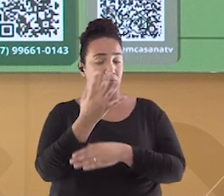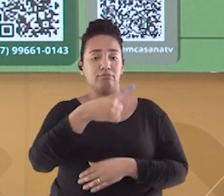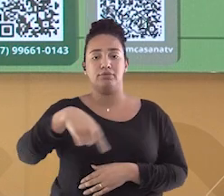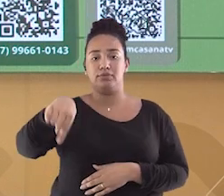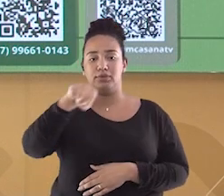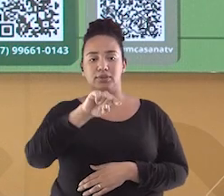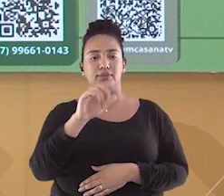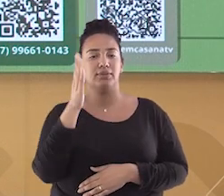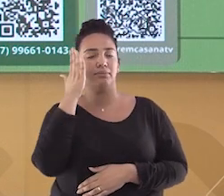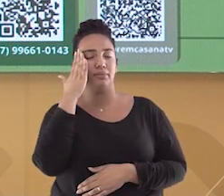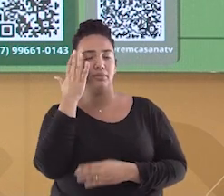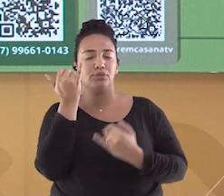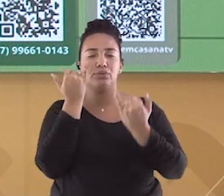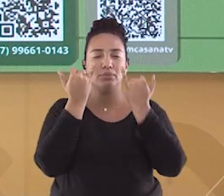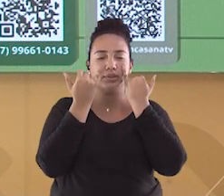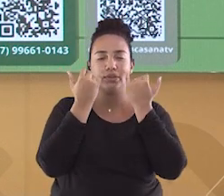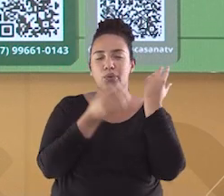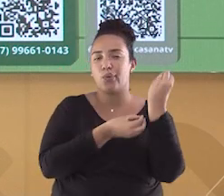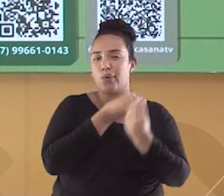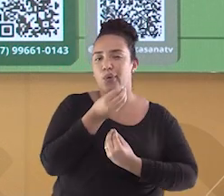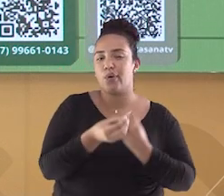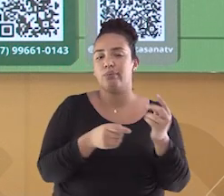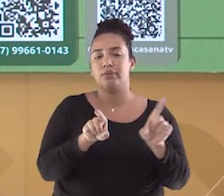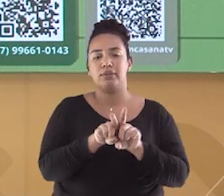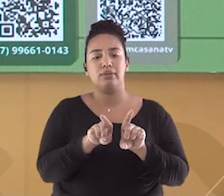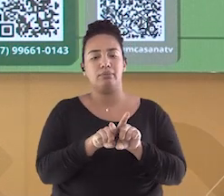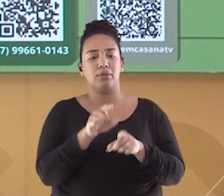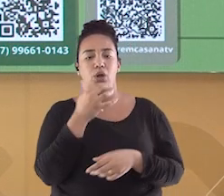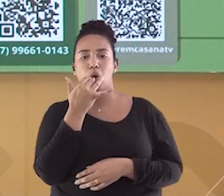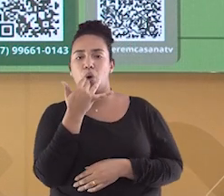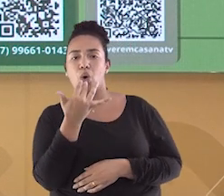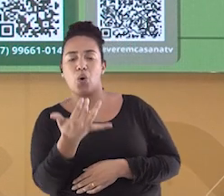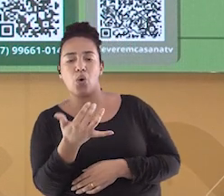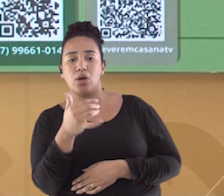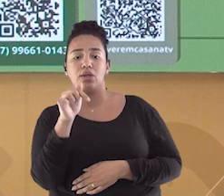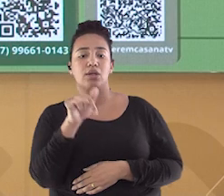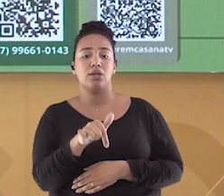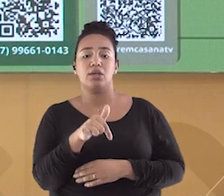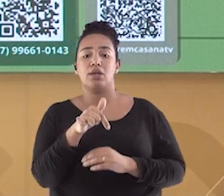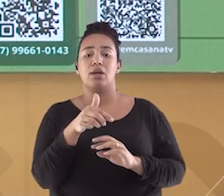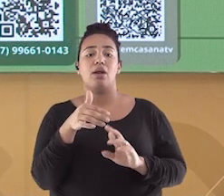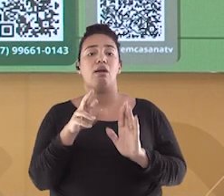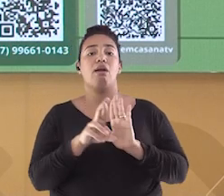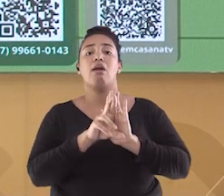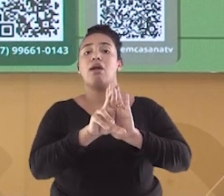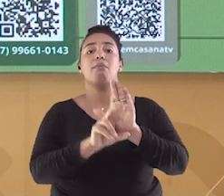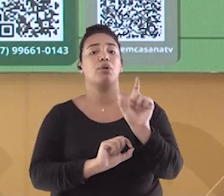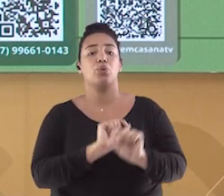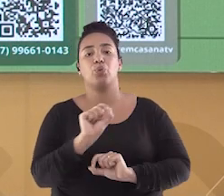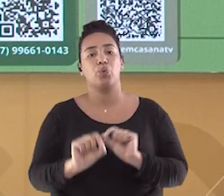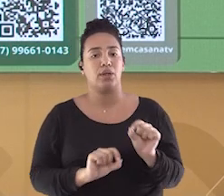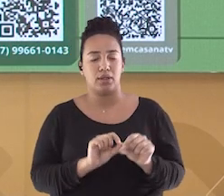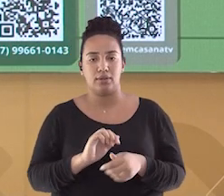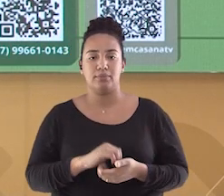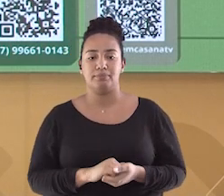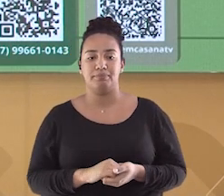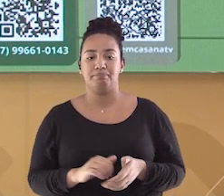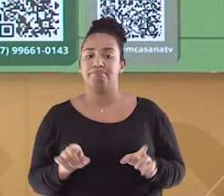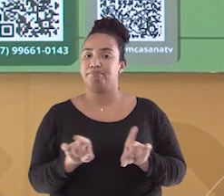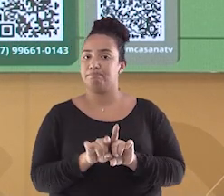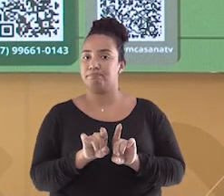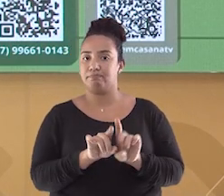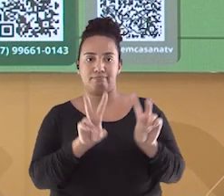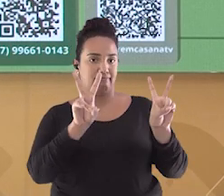mapa, procure compreender os dados, as cores e o que isso representa para ele.